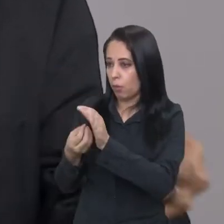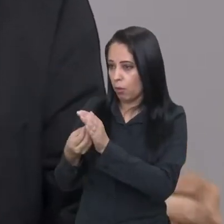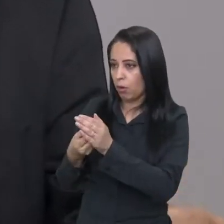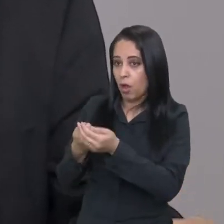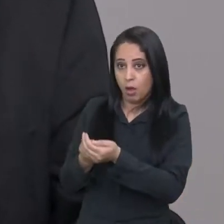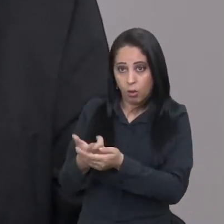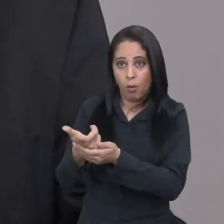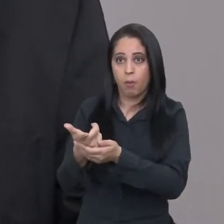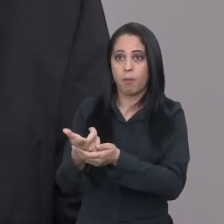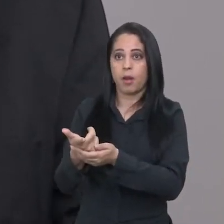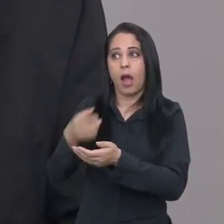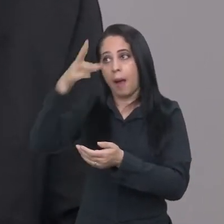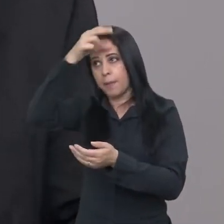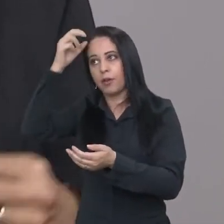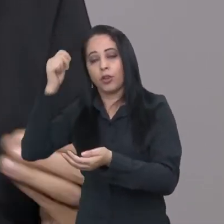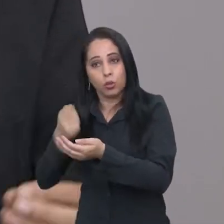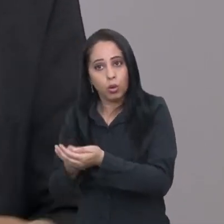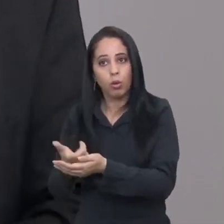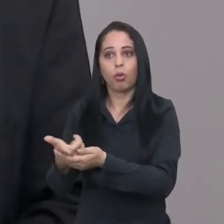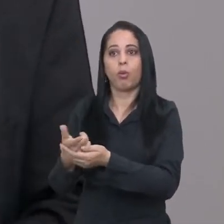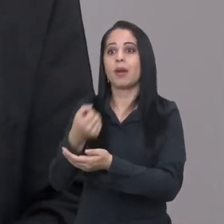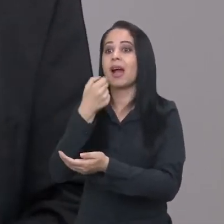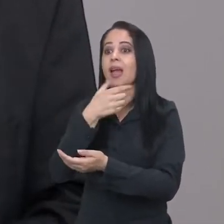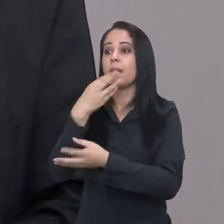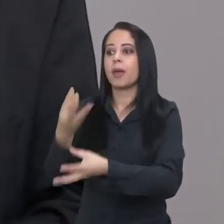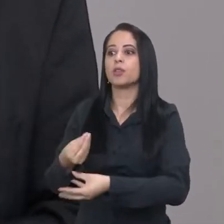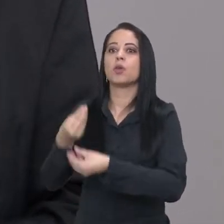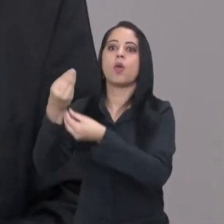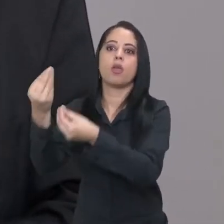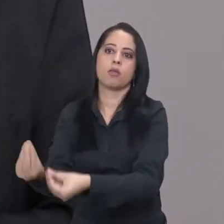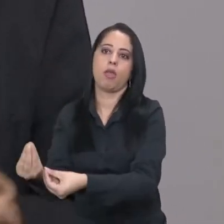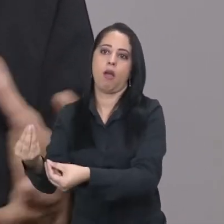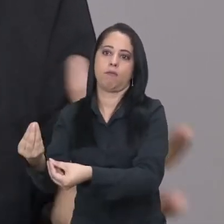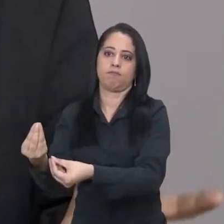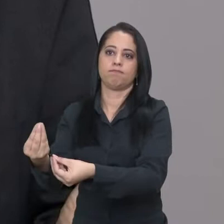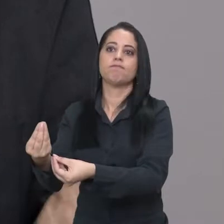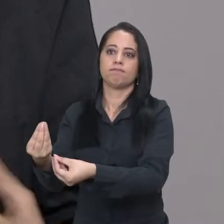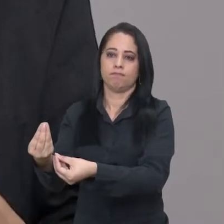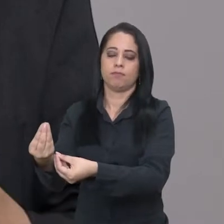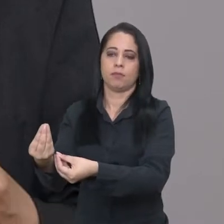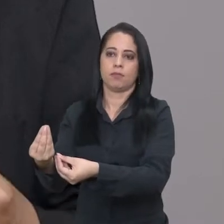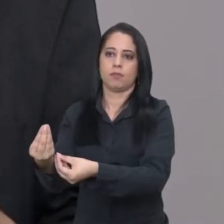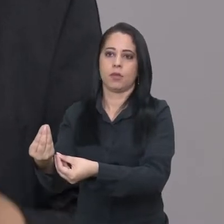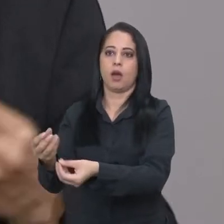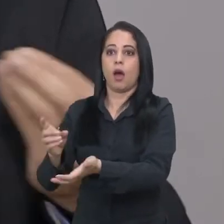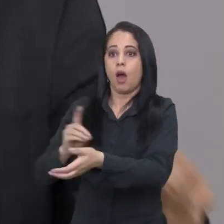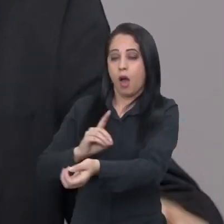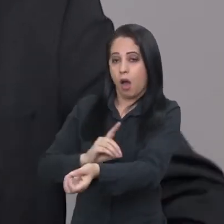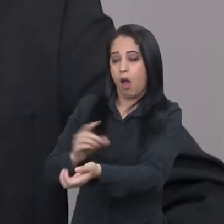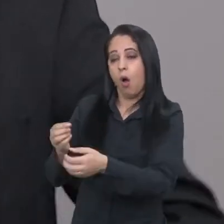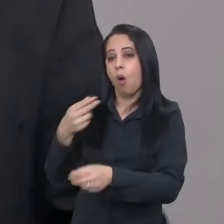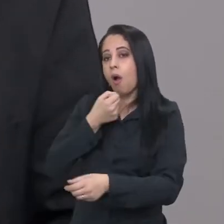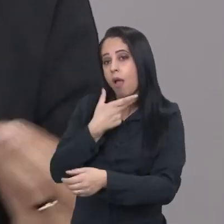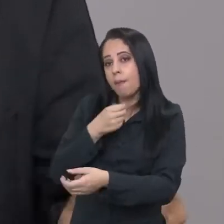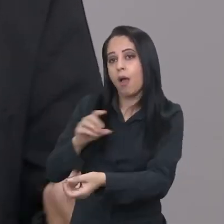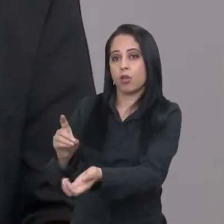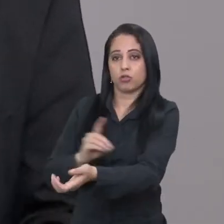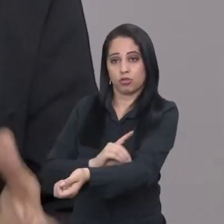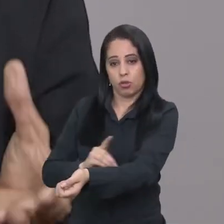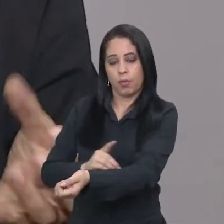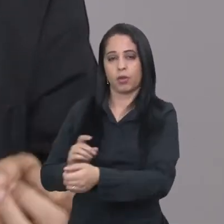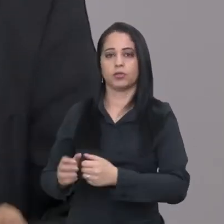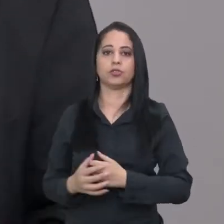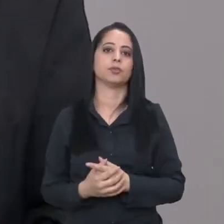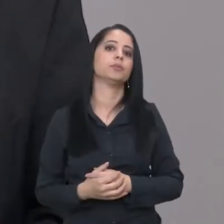gente pode fazer indicações para que o município forneça e trabalhe dotações orçamentárias